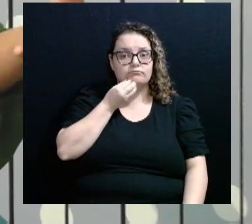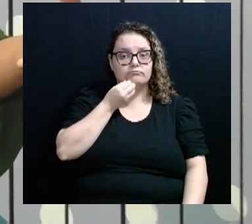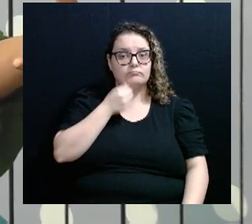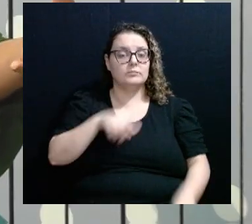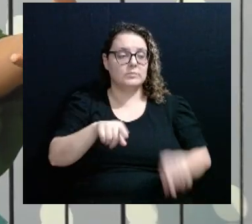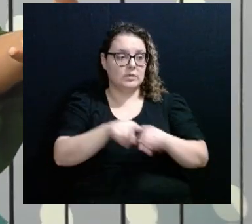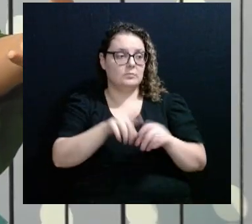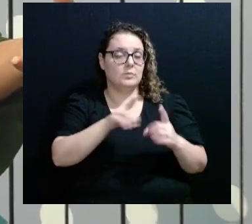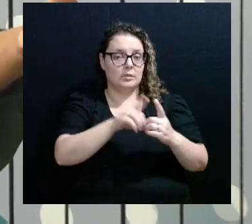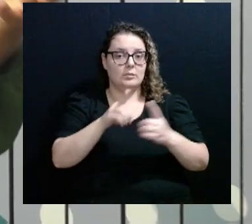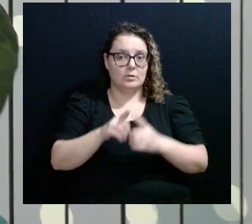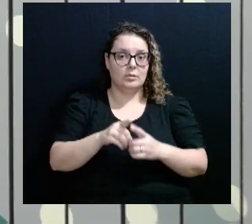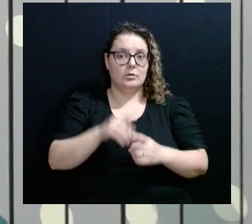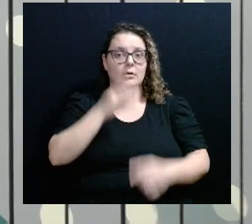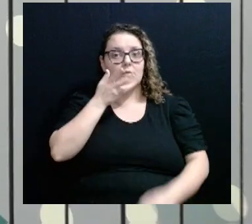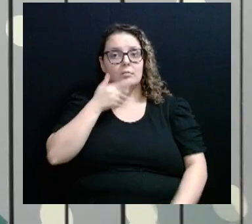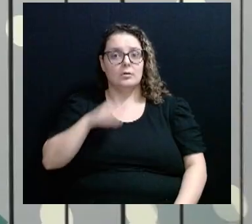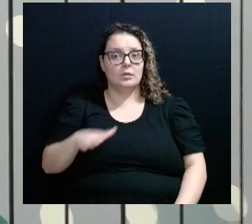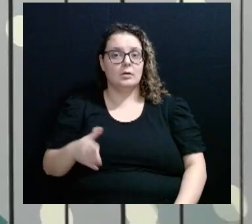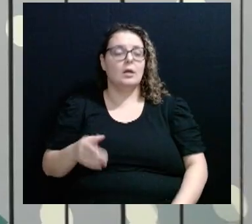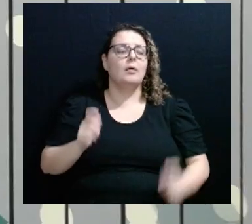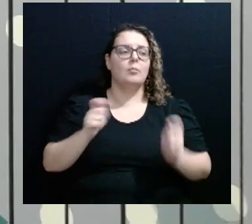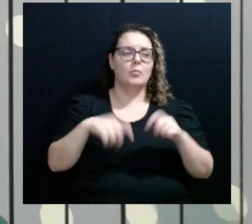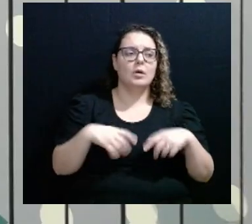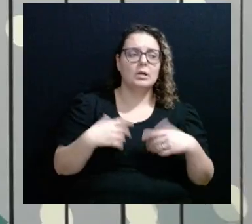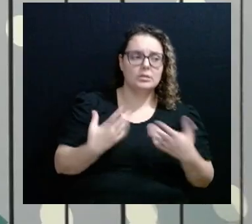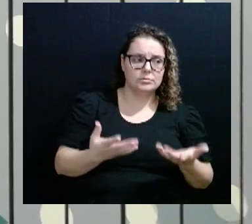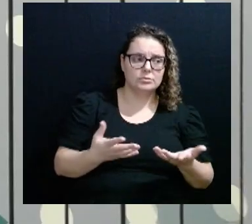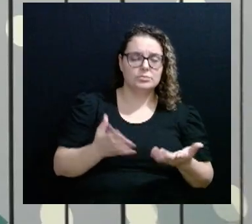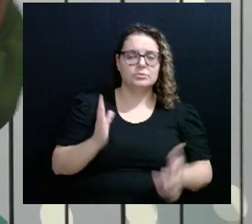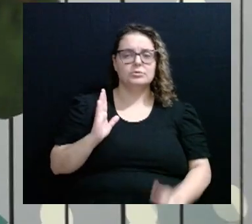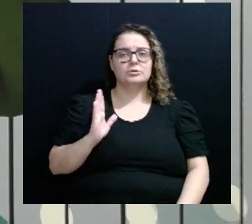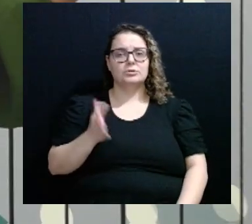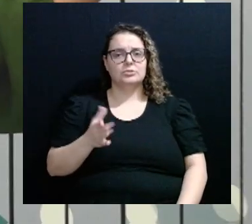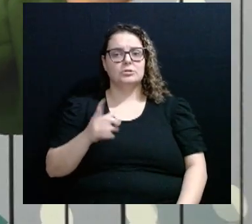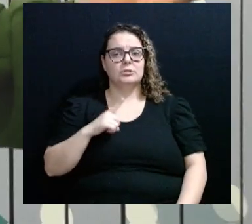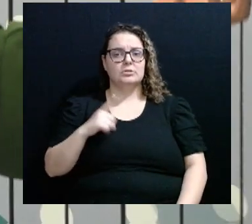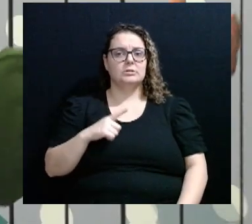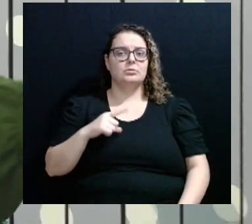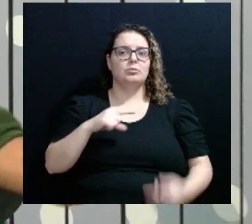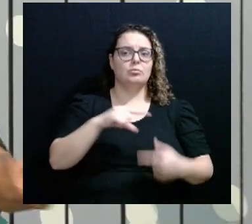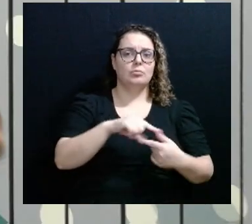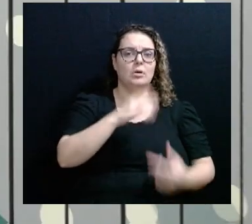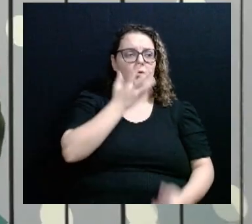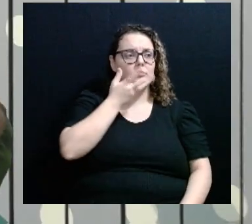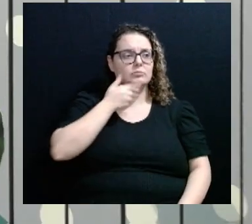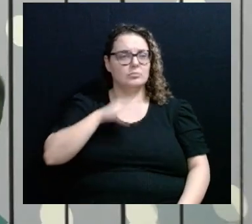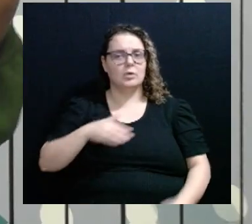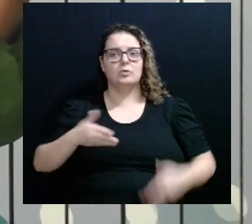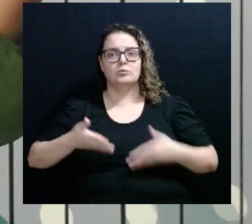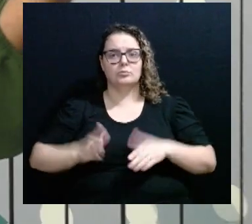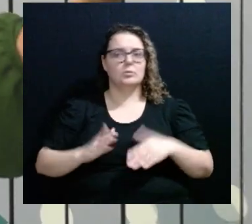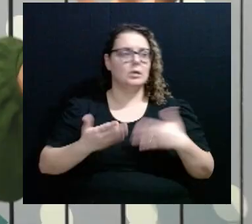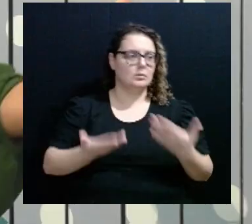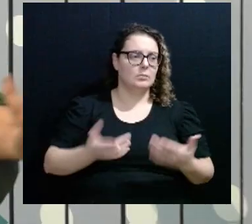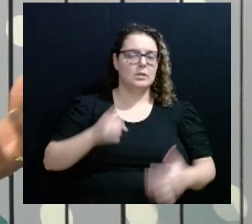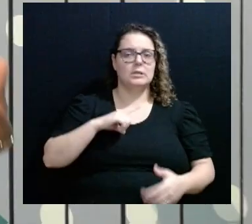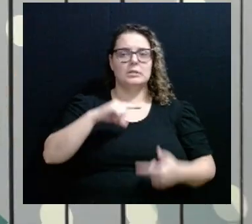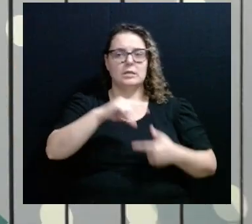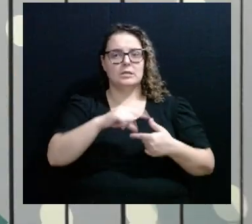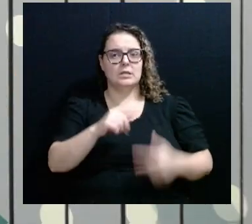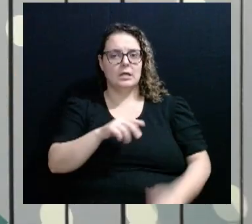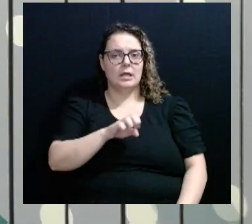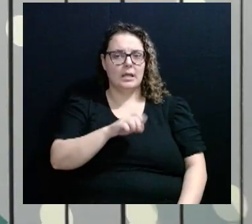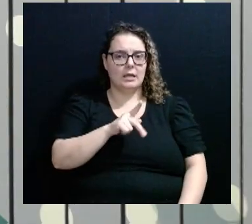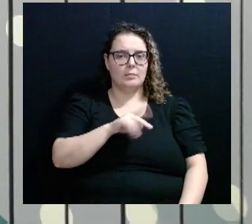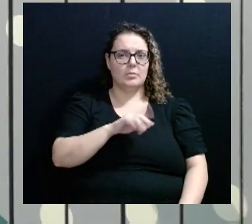você também atende, né, público assim infantil. Então, assim, é possível já ter o quadro infantil no